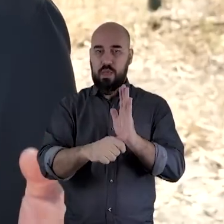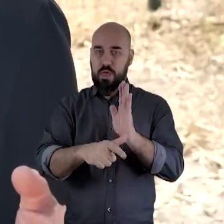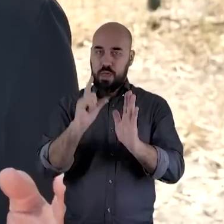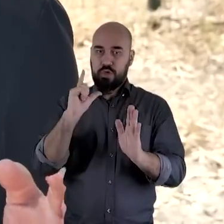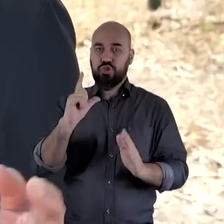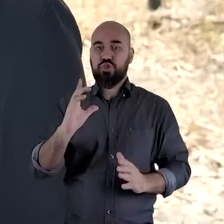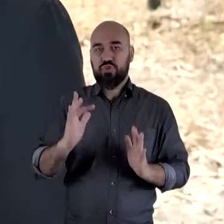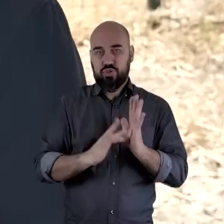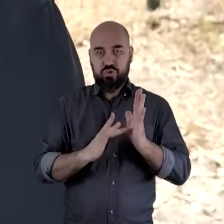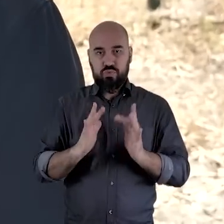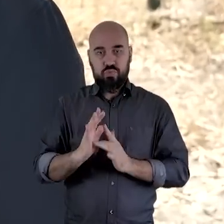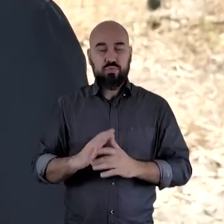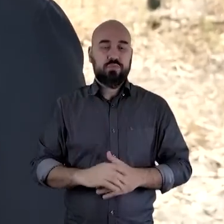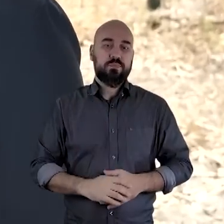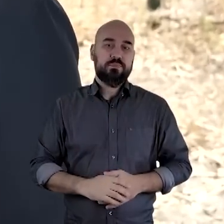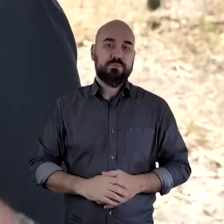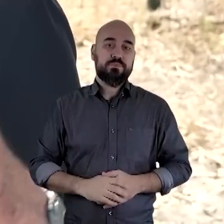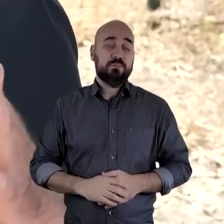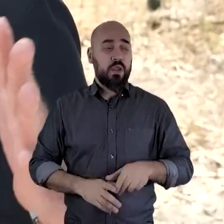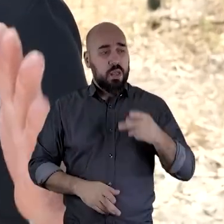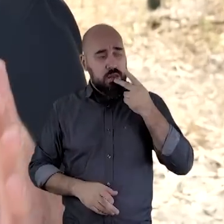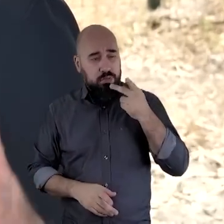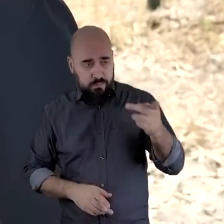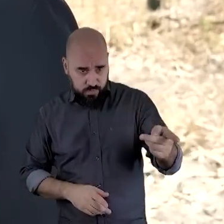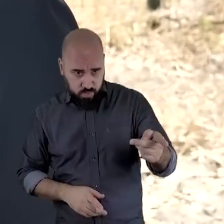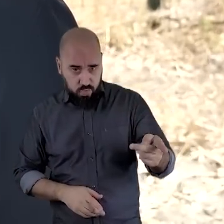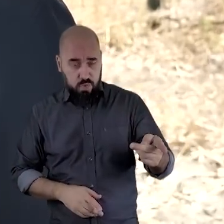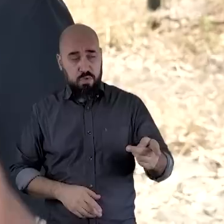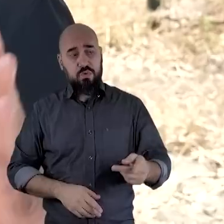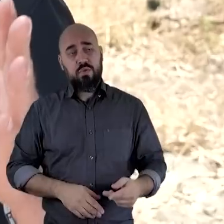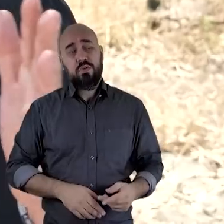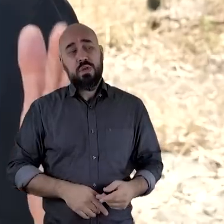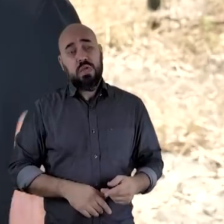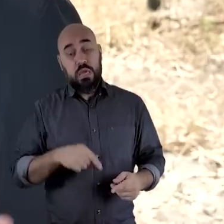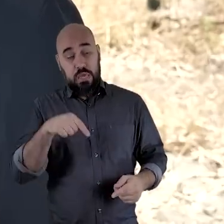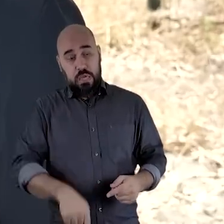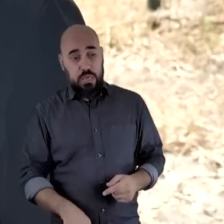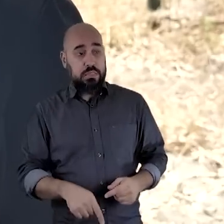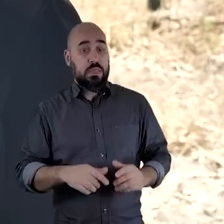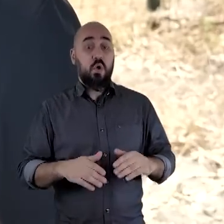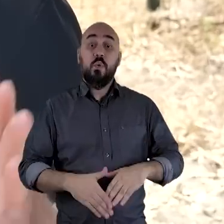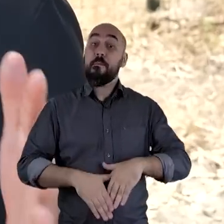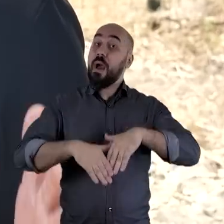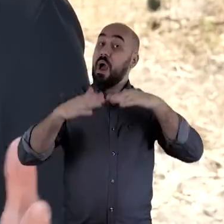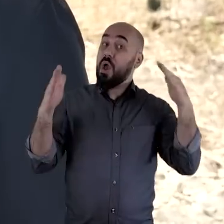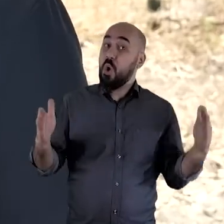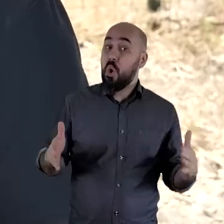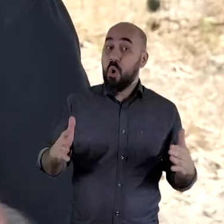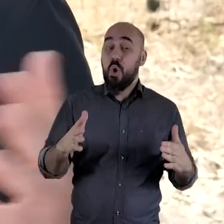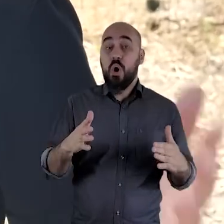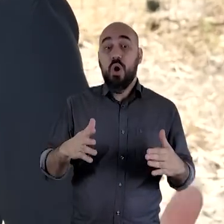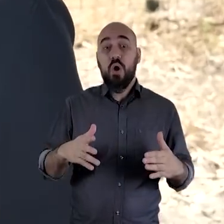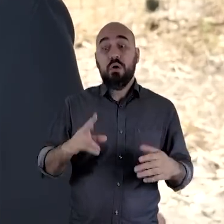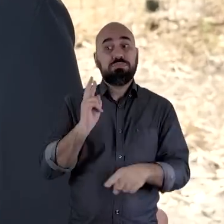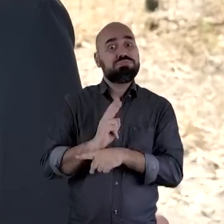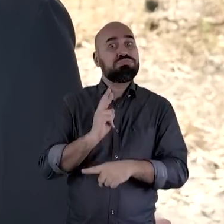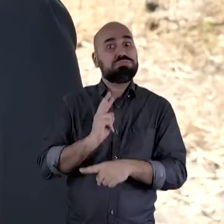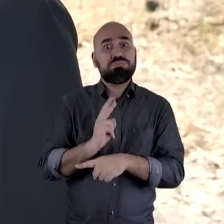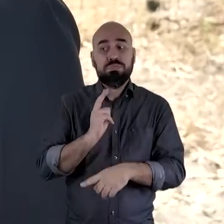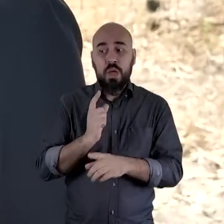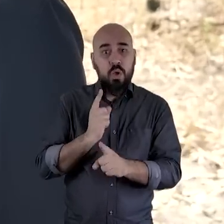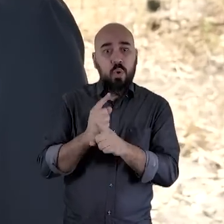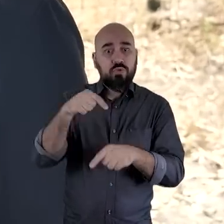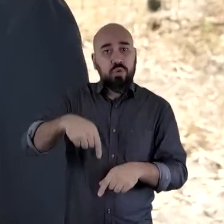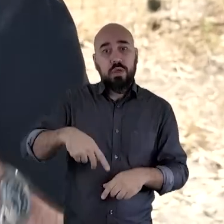E em comparação com os que você mencionou, esse é o maior e mais bem preservado já encontrado